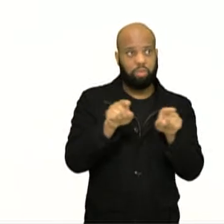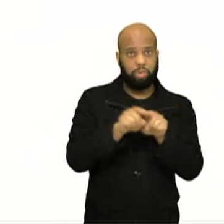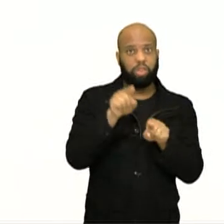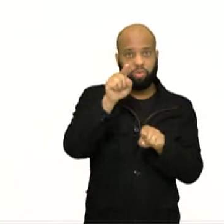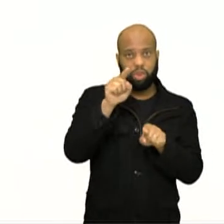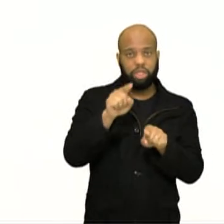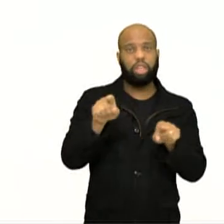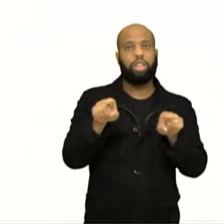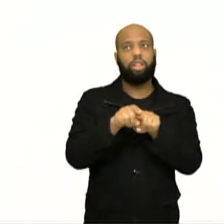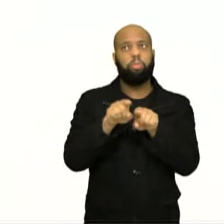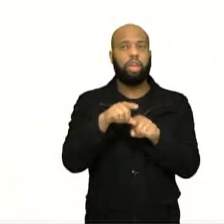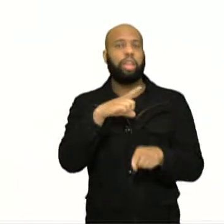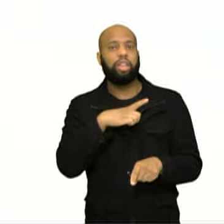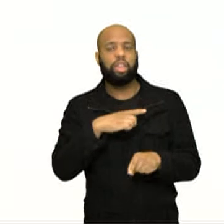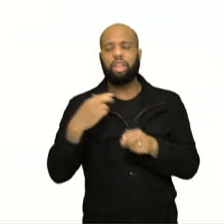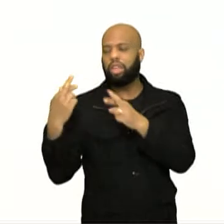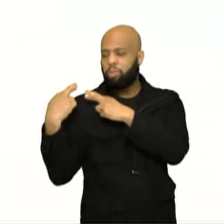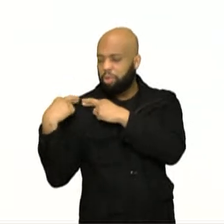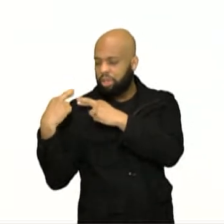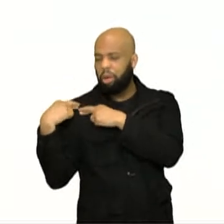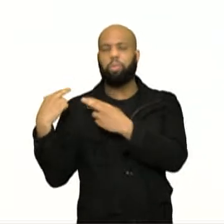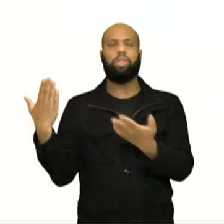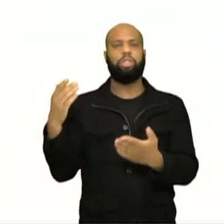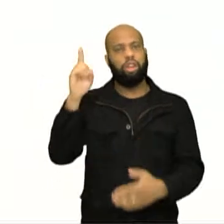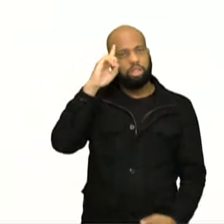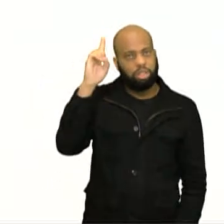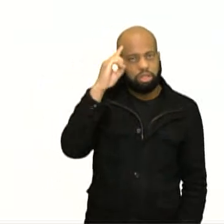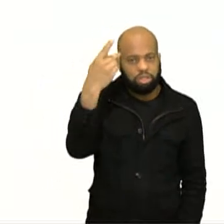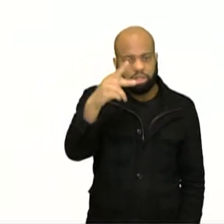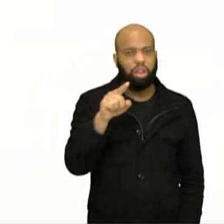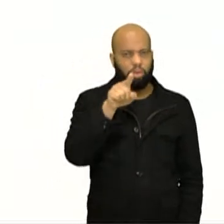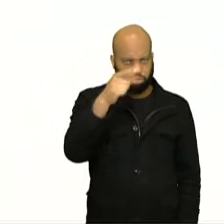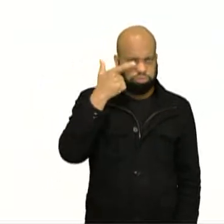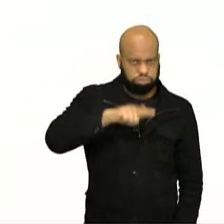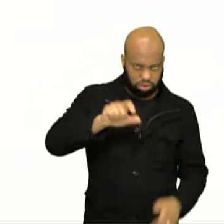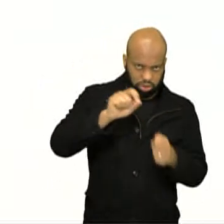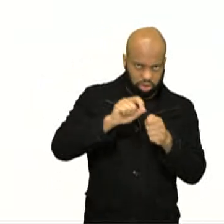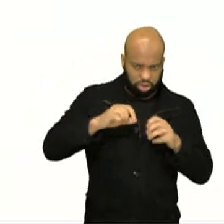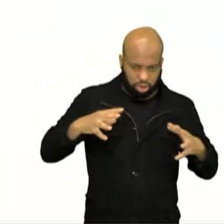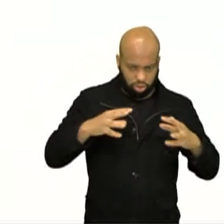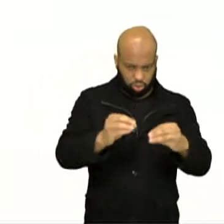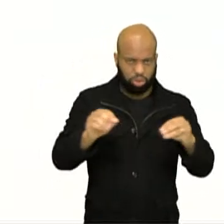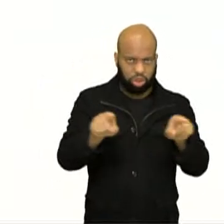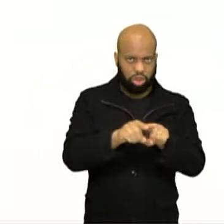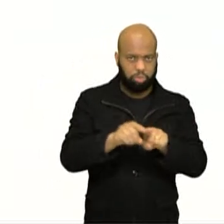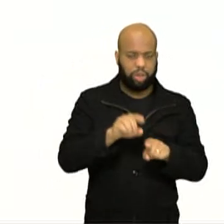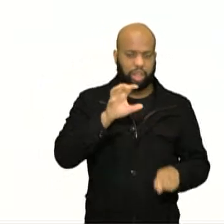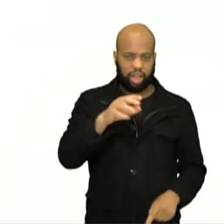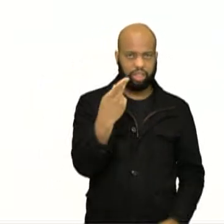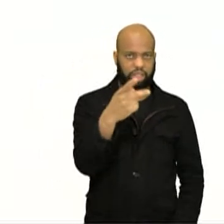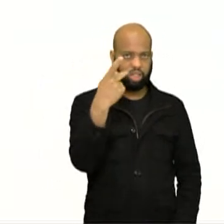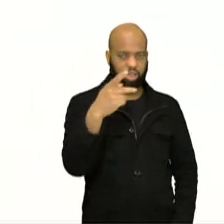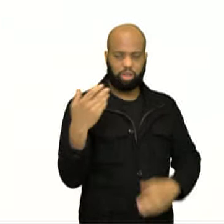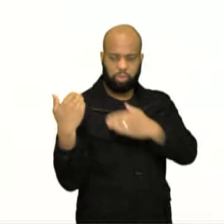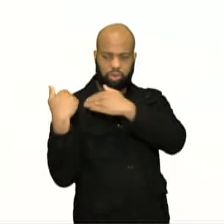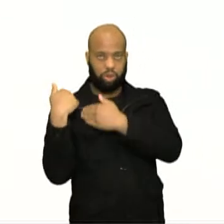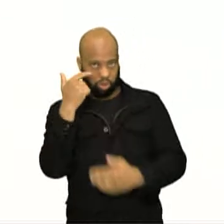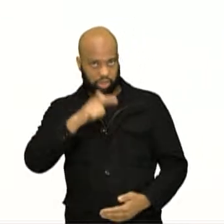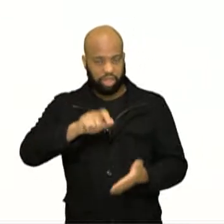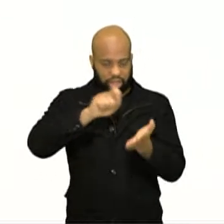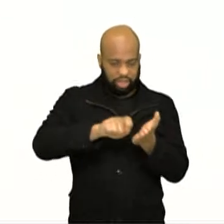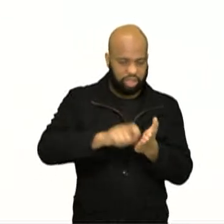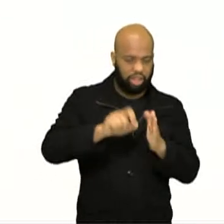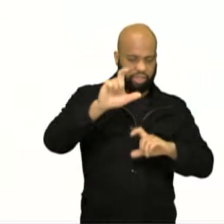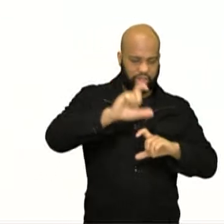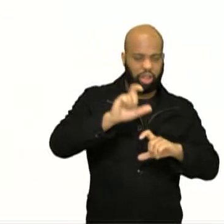responsável aí, quais são as suas responsabilidades no dia, se você consegue arcar com essas responsabilidades ou não. Escreva um